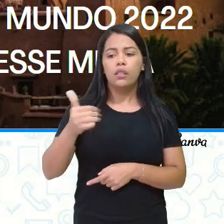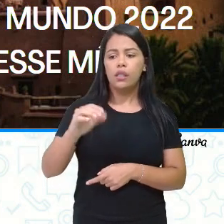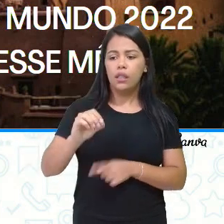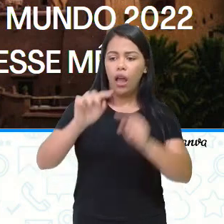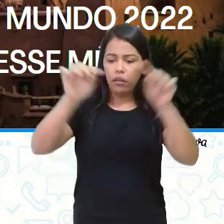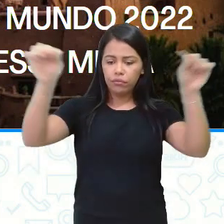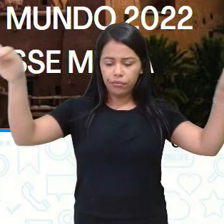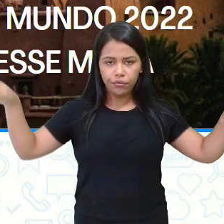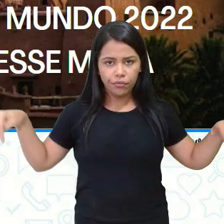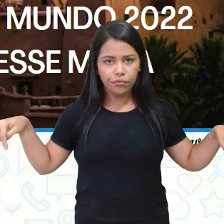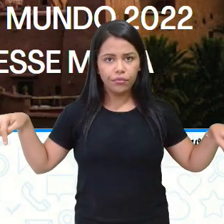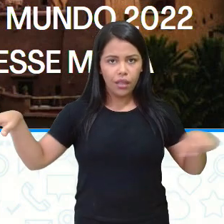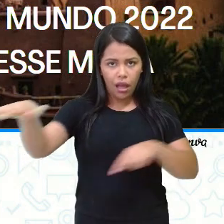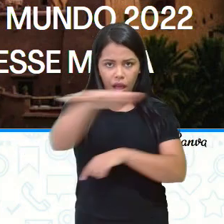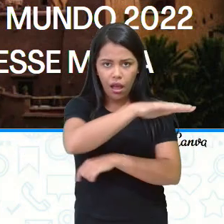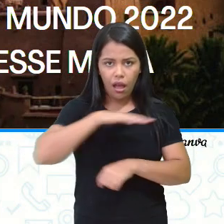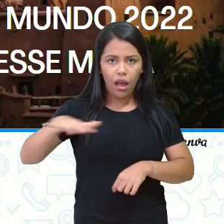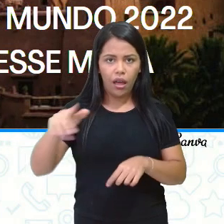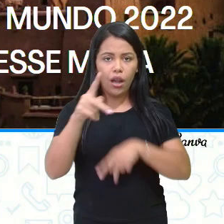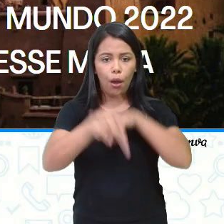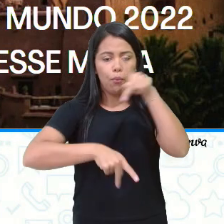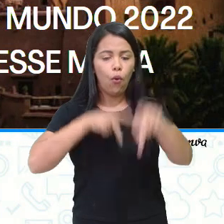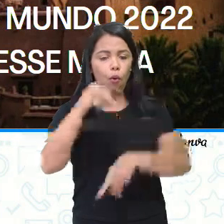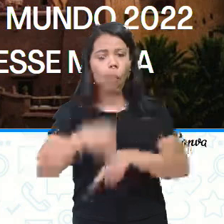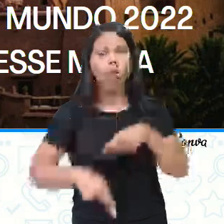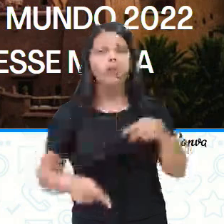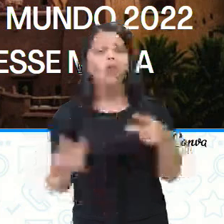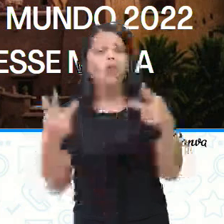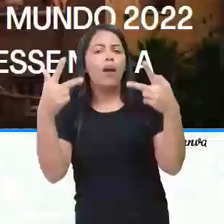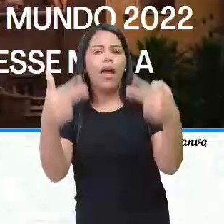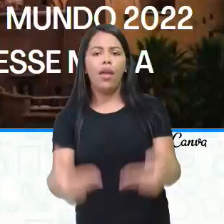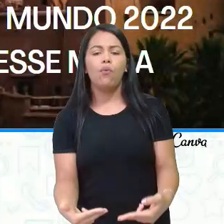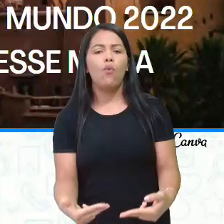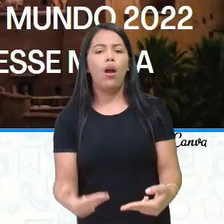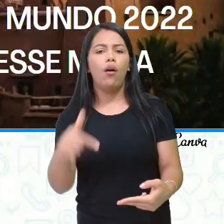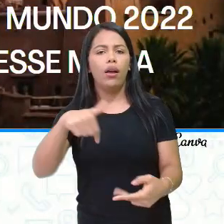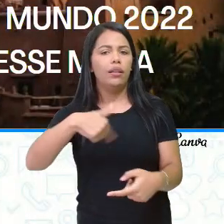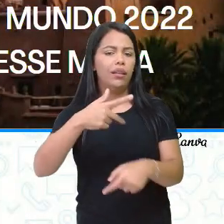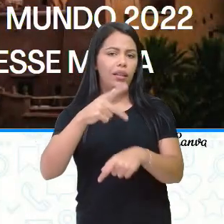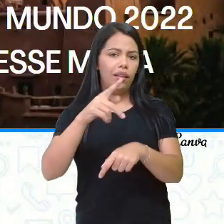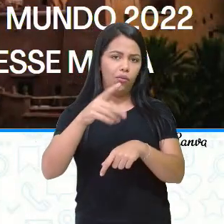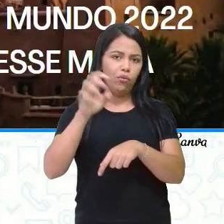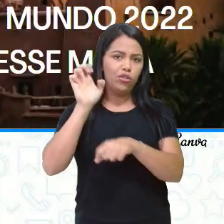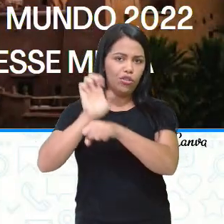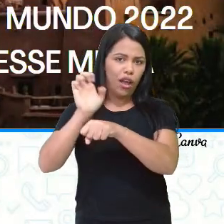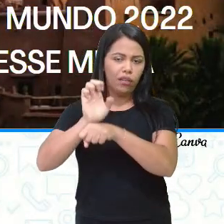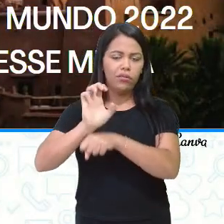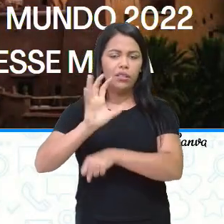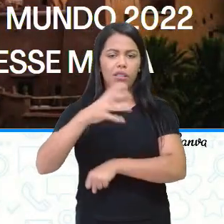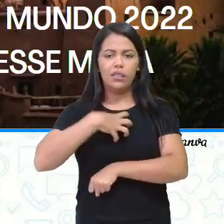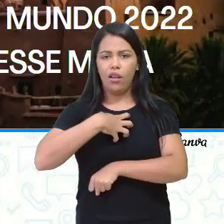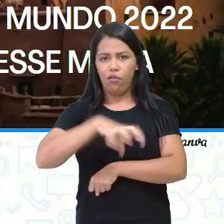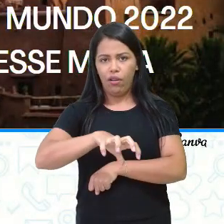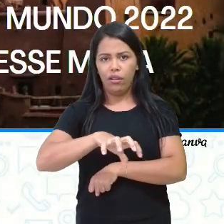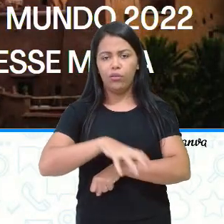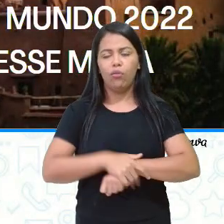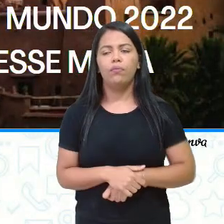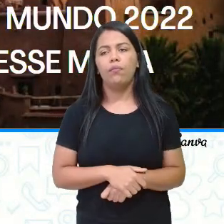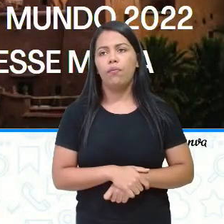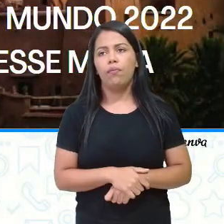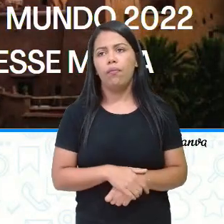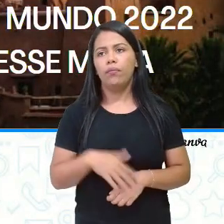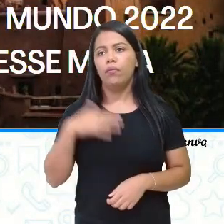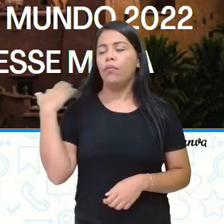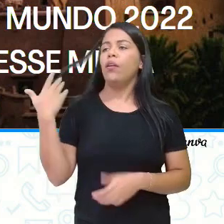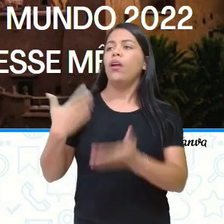e tem a população equivalente a Salvador. Outro dia desse aqui na aula, a gente estava conversando com a professora Casey